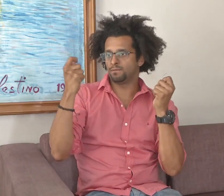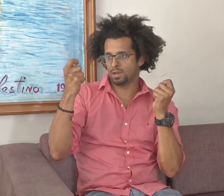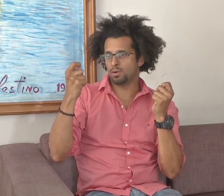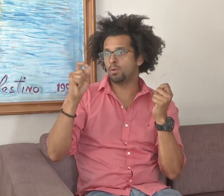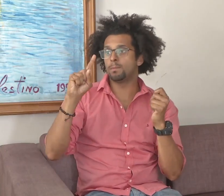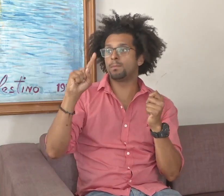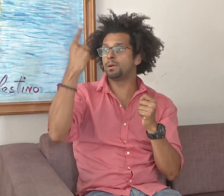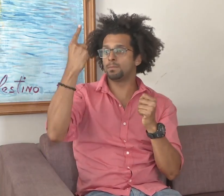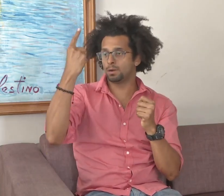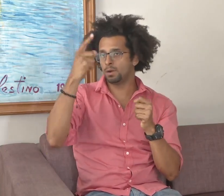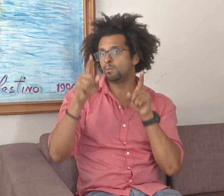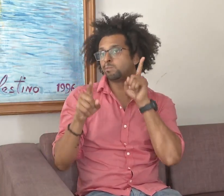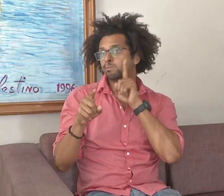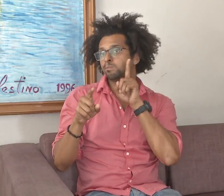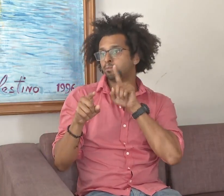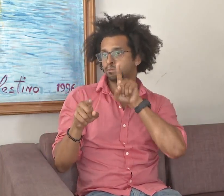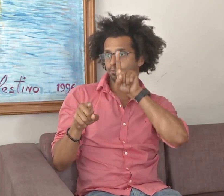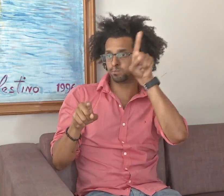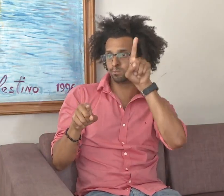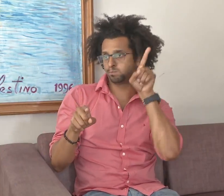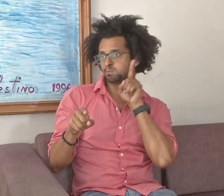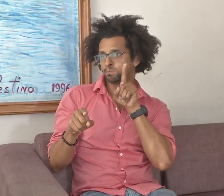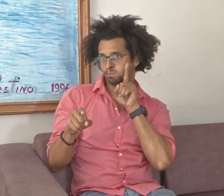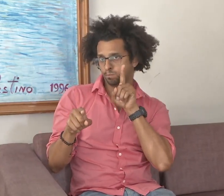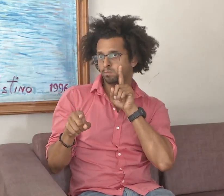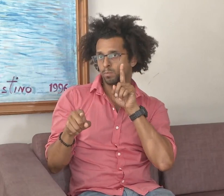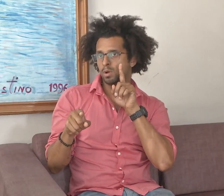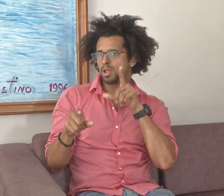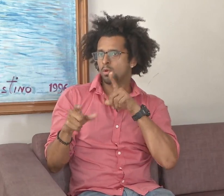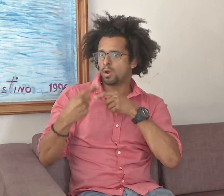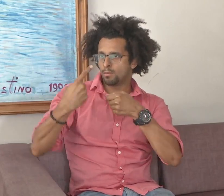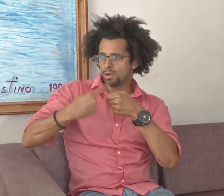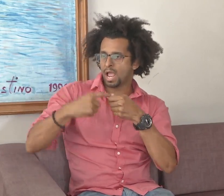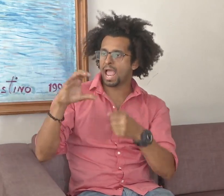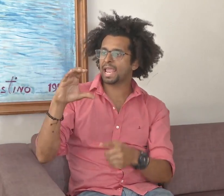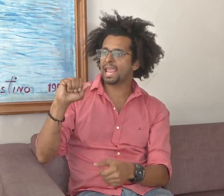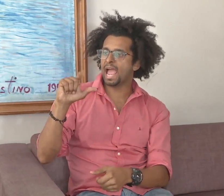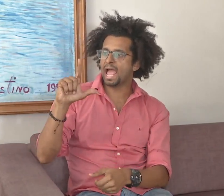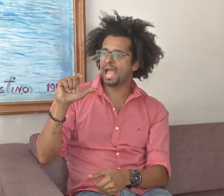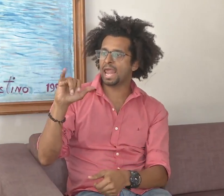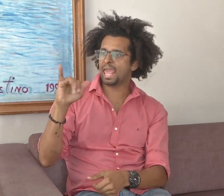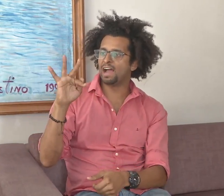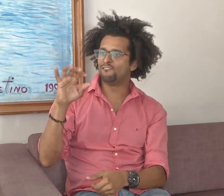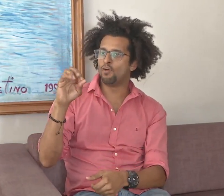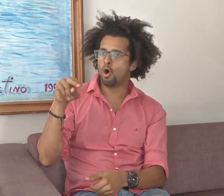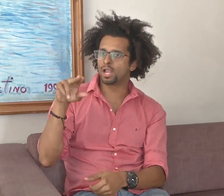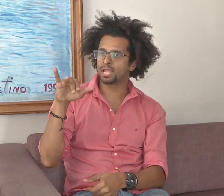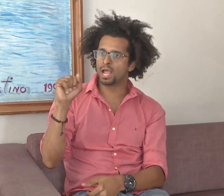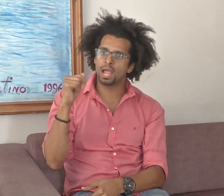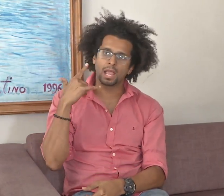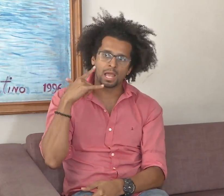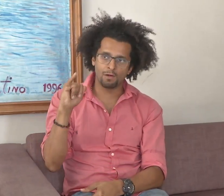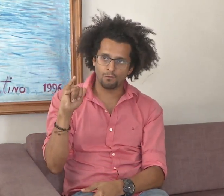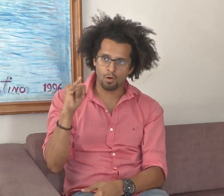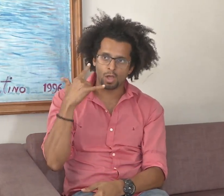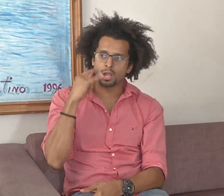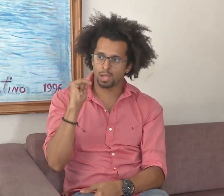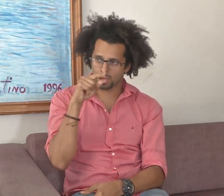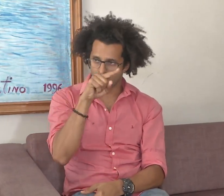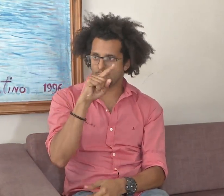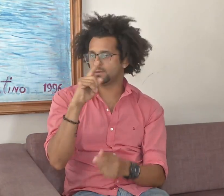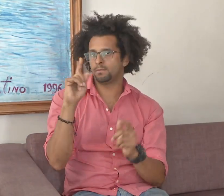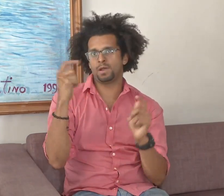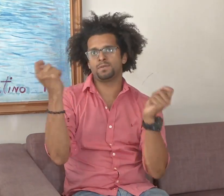festival lá nos Estados Unidos, no estado da Califórnia, festival que teve lá.